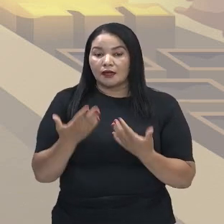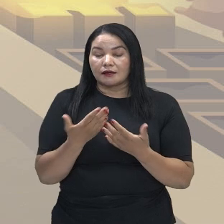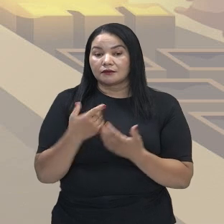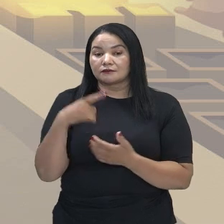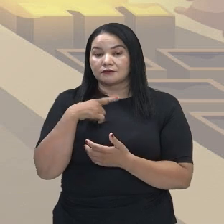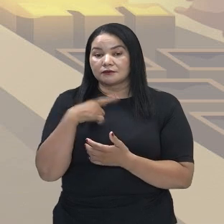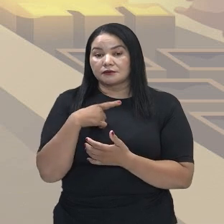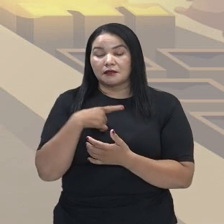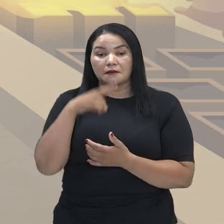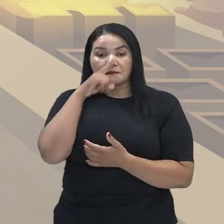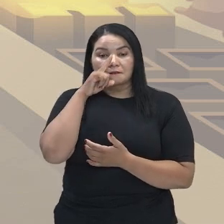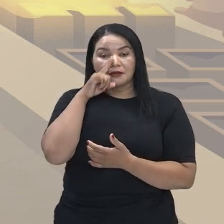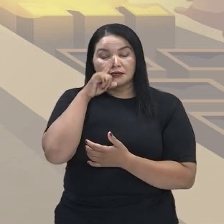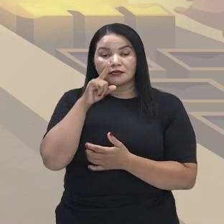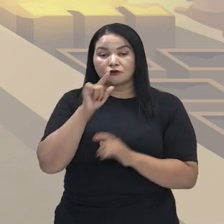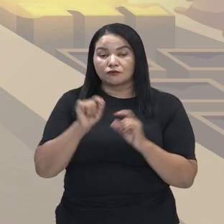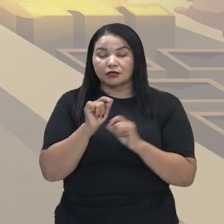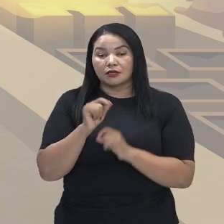né? Não